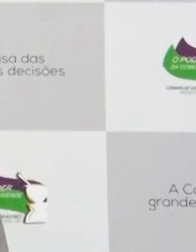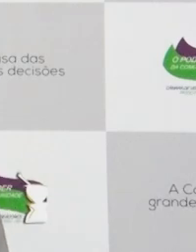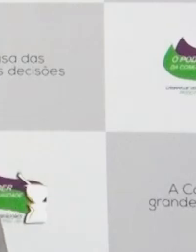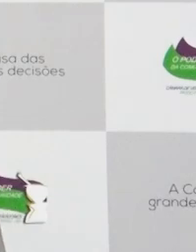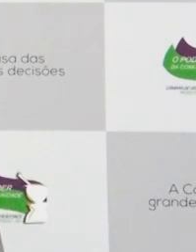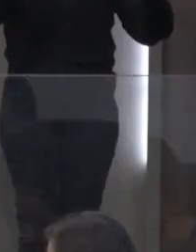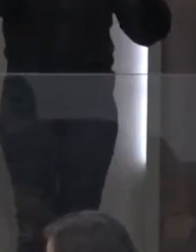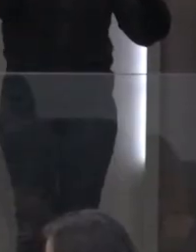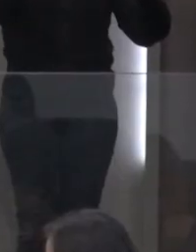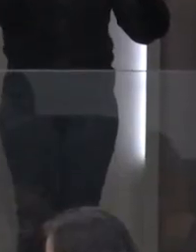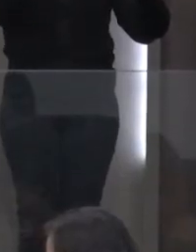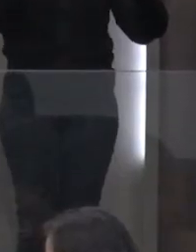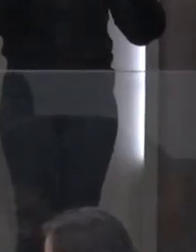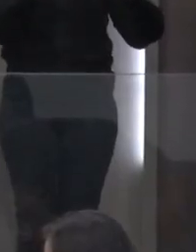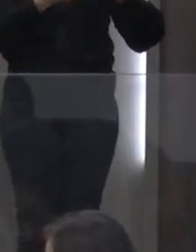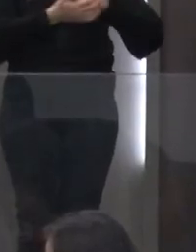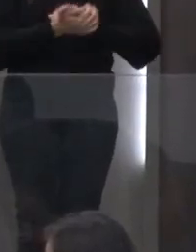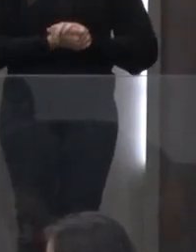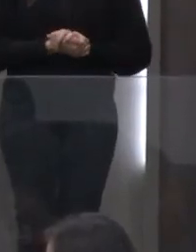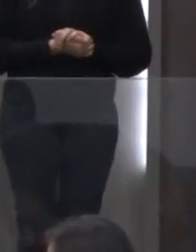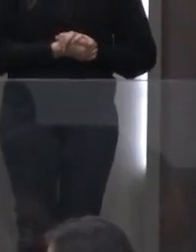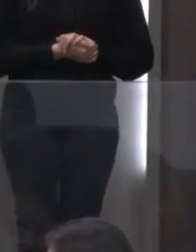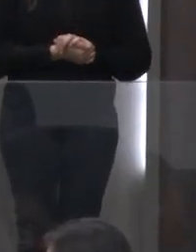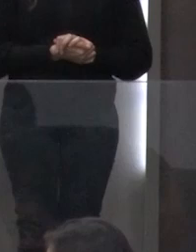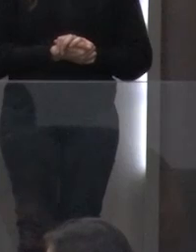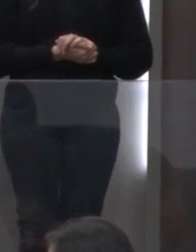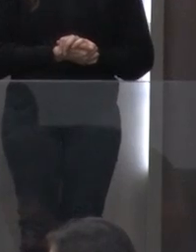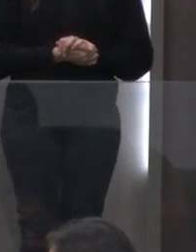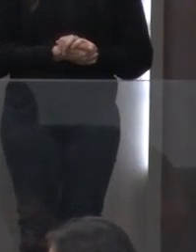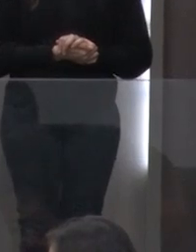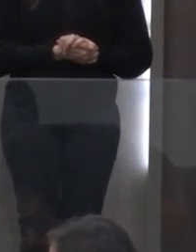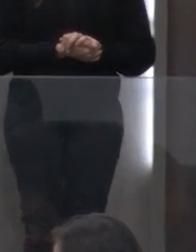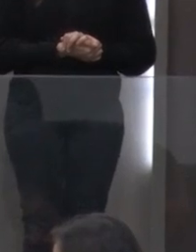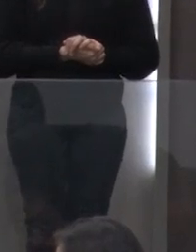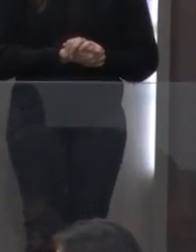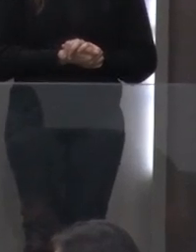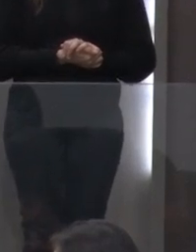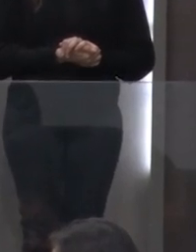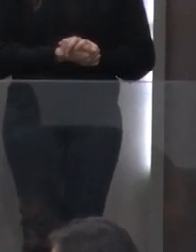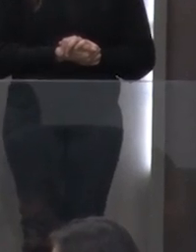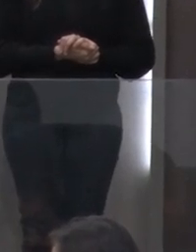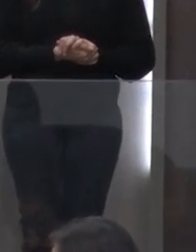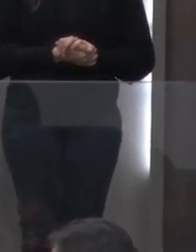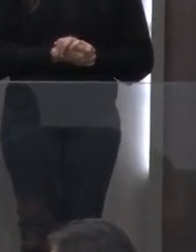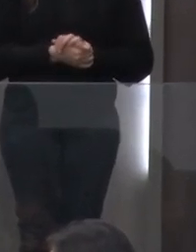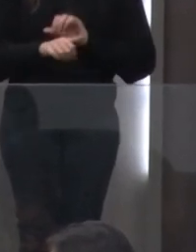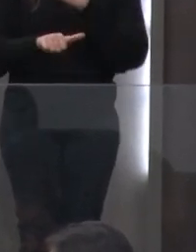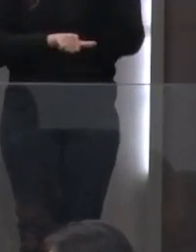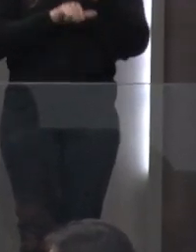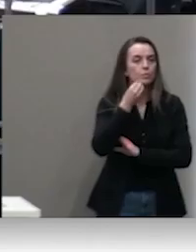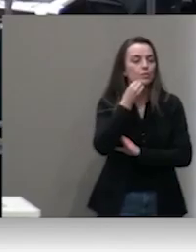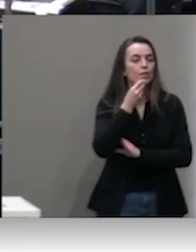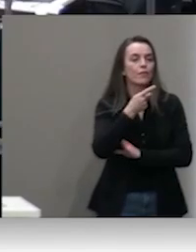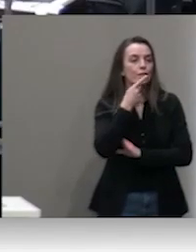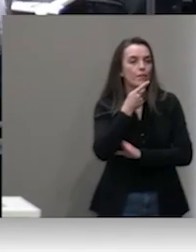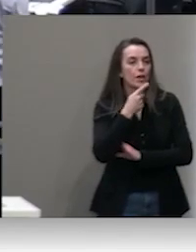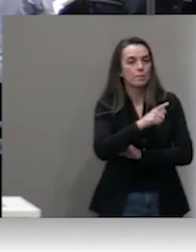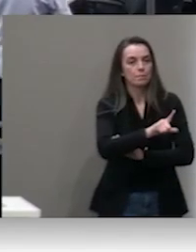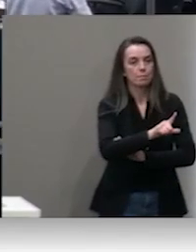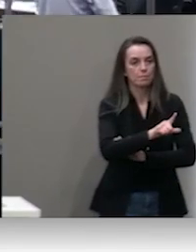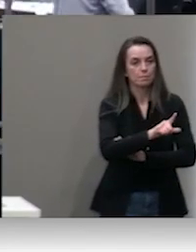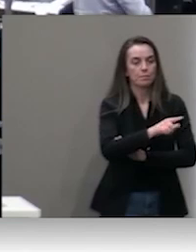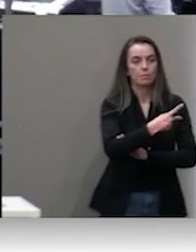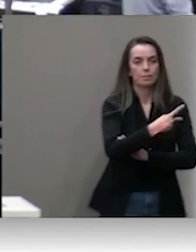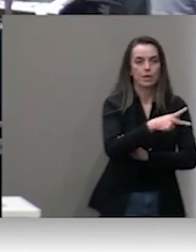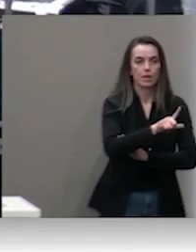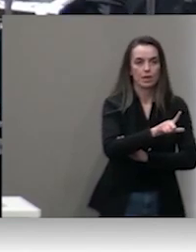da transparência. E os projetos receberam apoio de outros vereadores e vereadoras que se